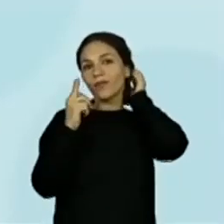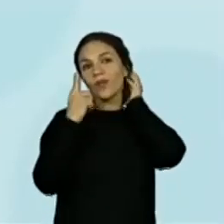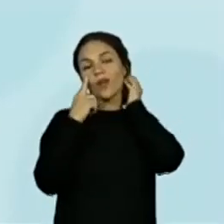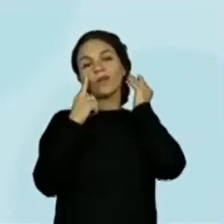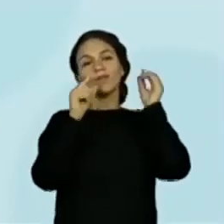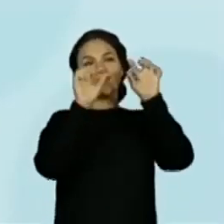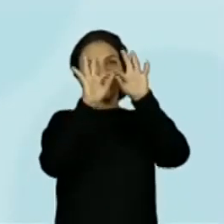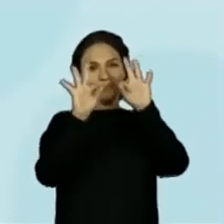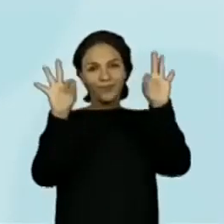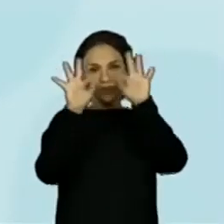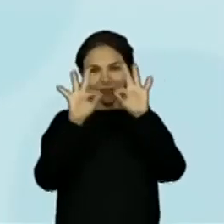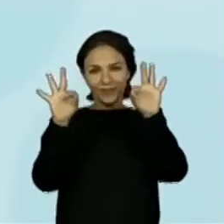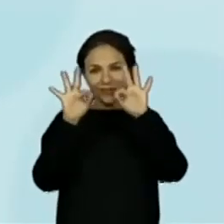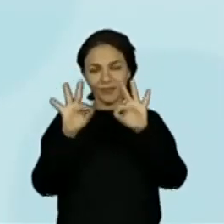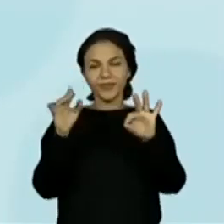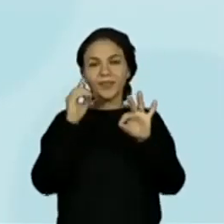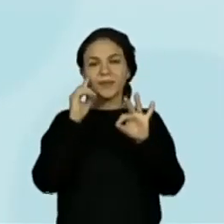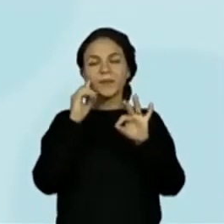tela.